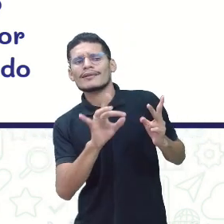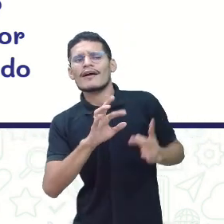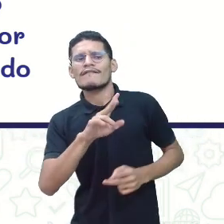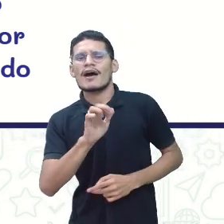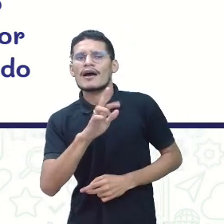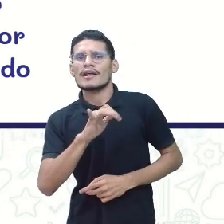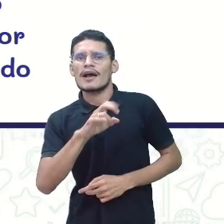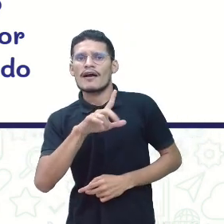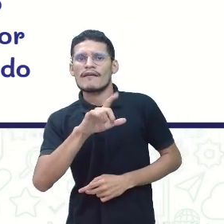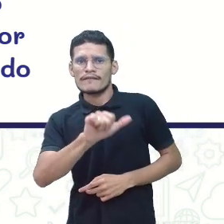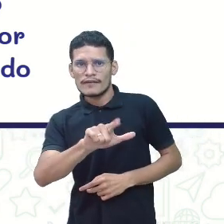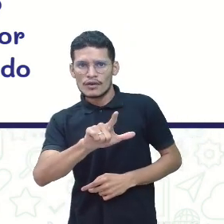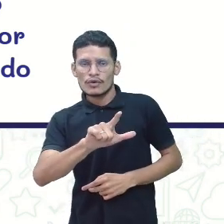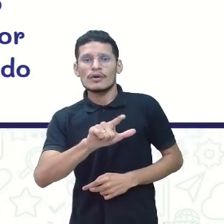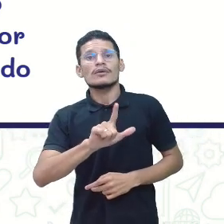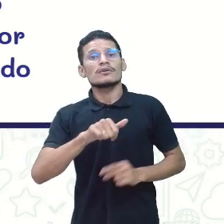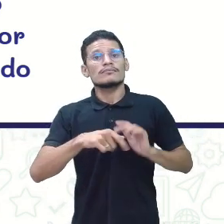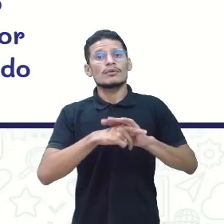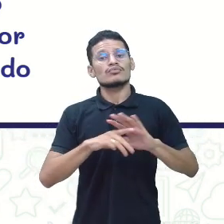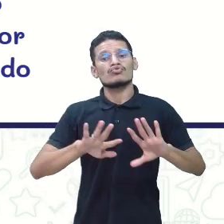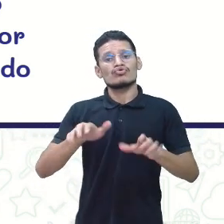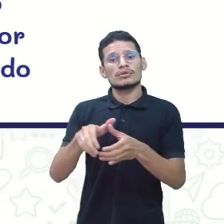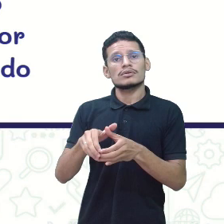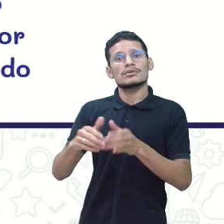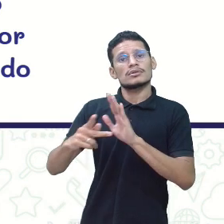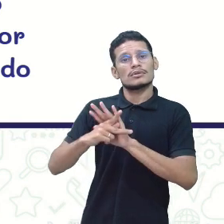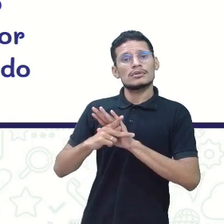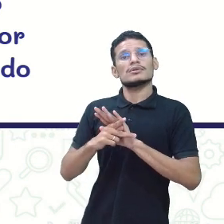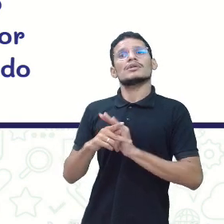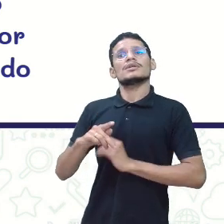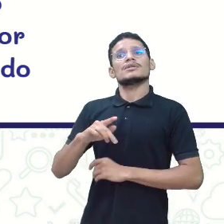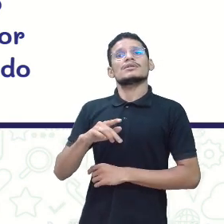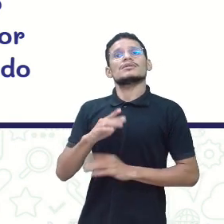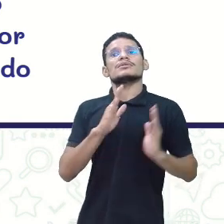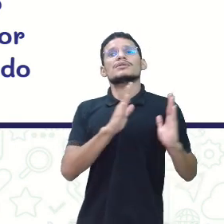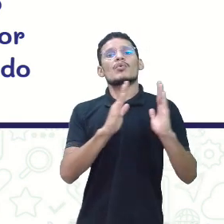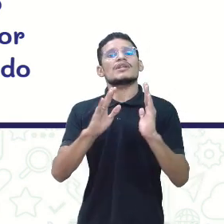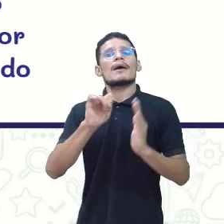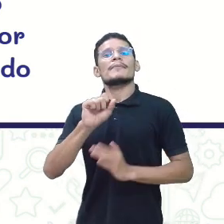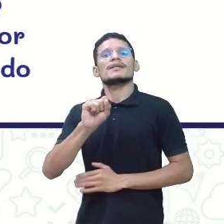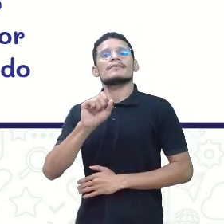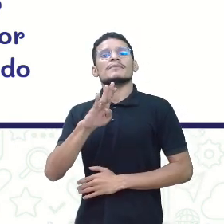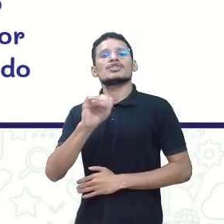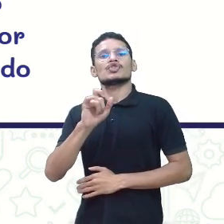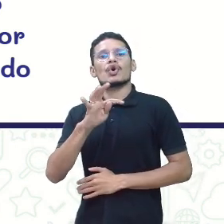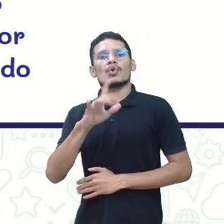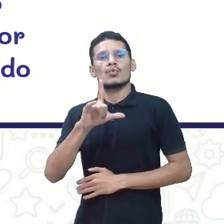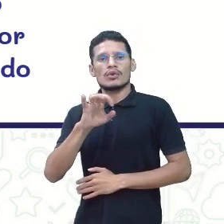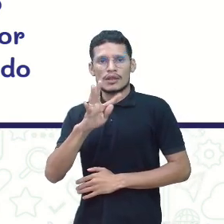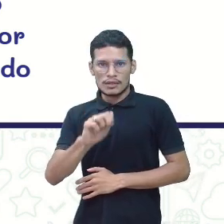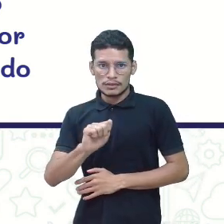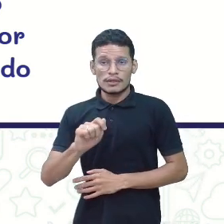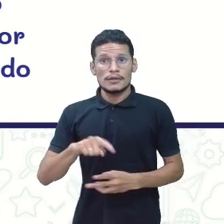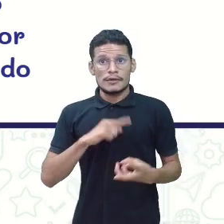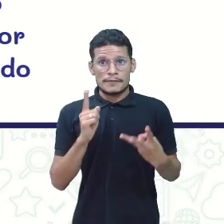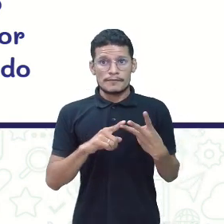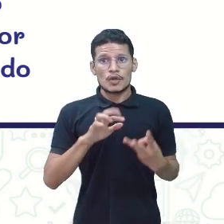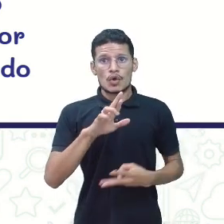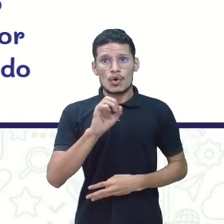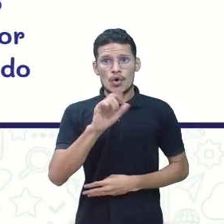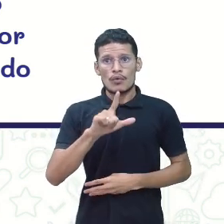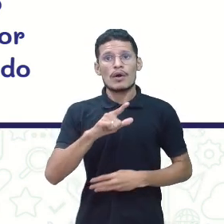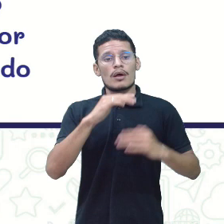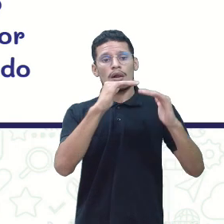o somatório das frequências absolutas, expresso em porcentagem. O ROL é a lista dos